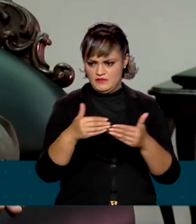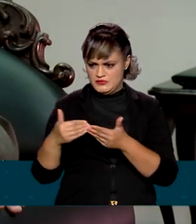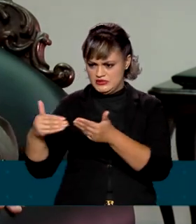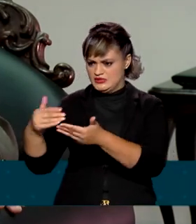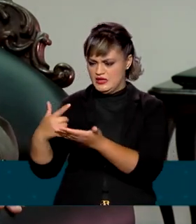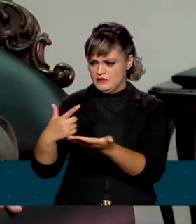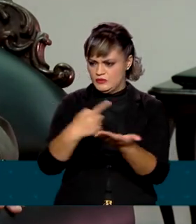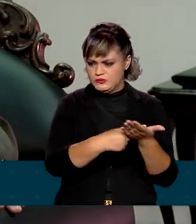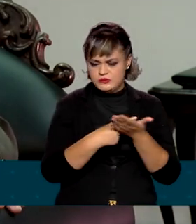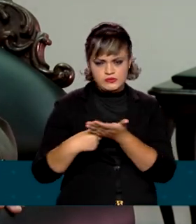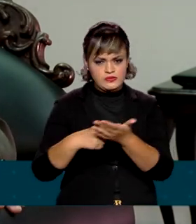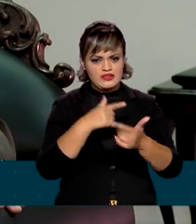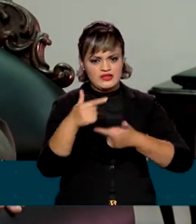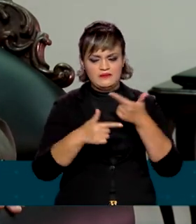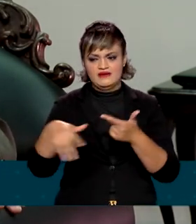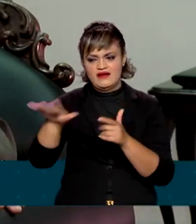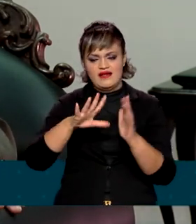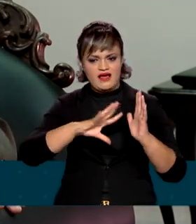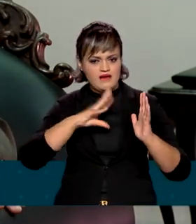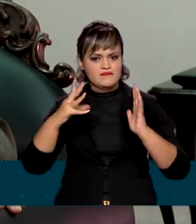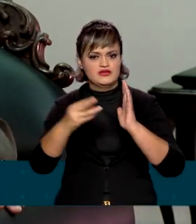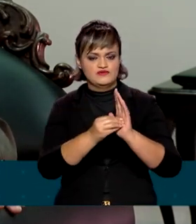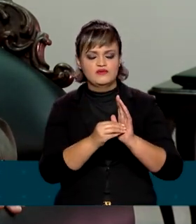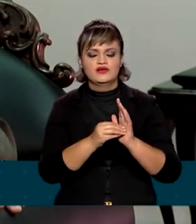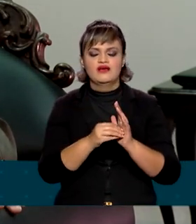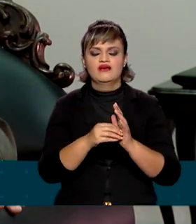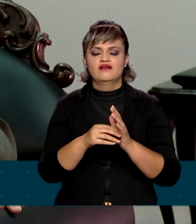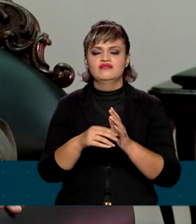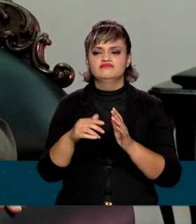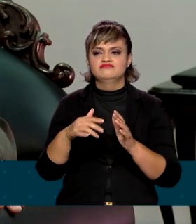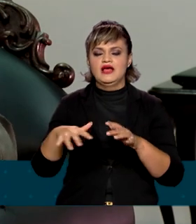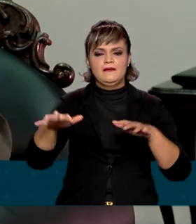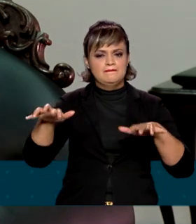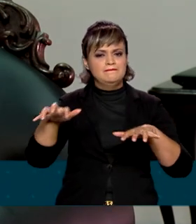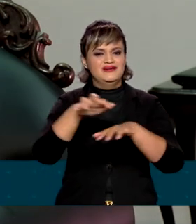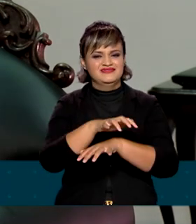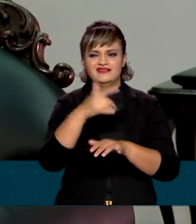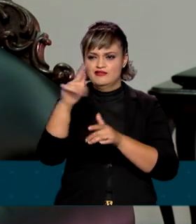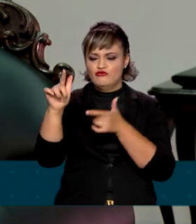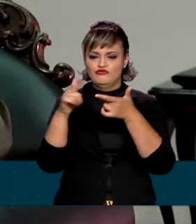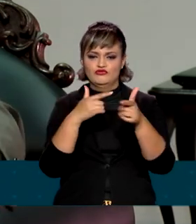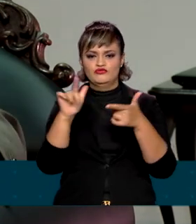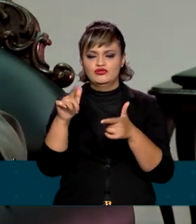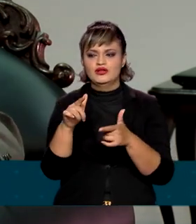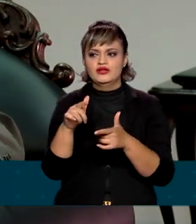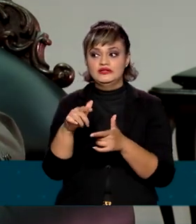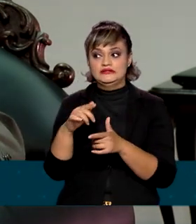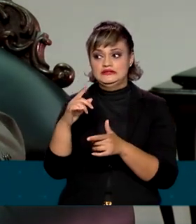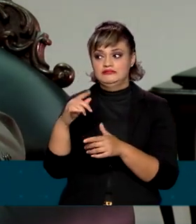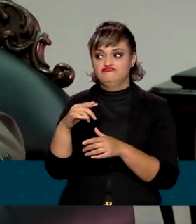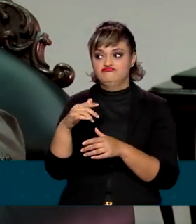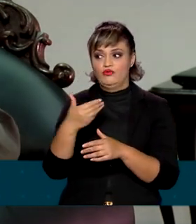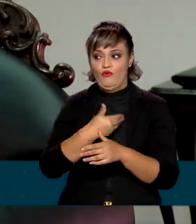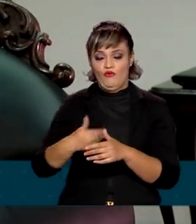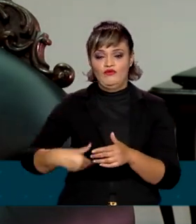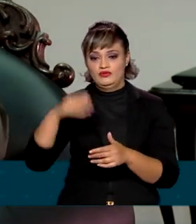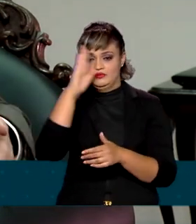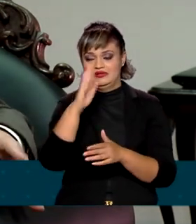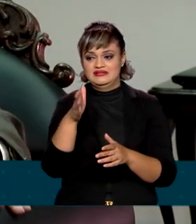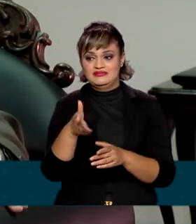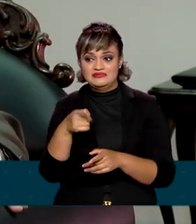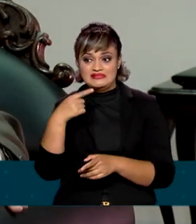atuando juntos na região Amazônica na região do Pantanal na região de difícil atuação do governo brasileiro sabemos